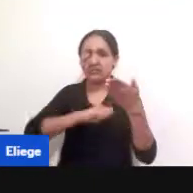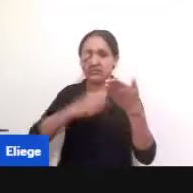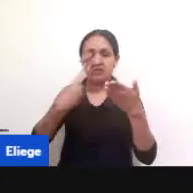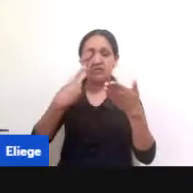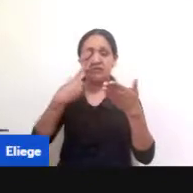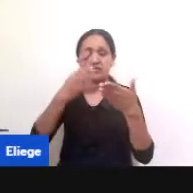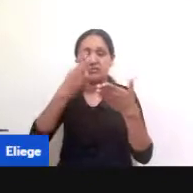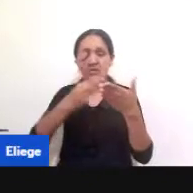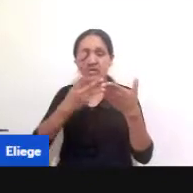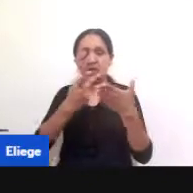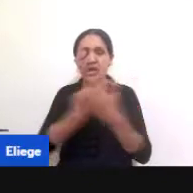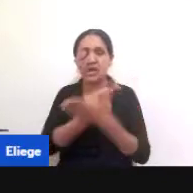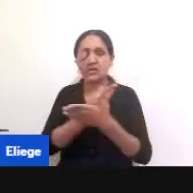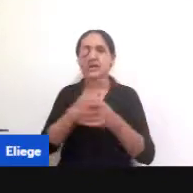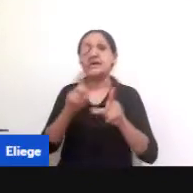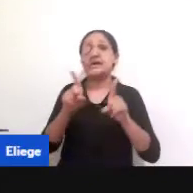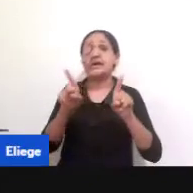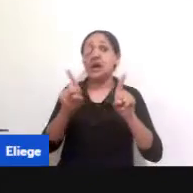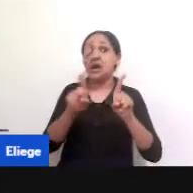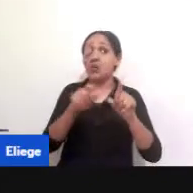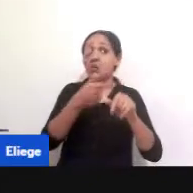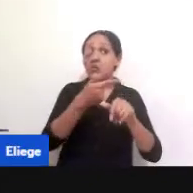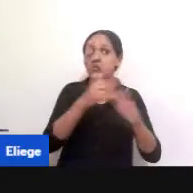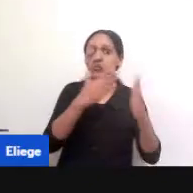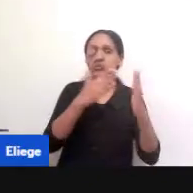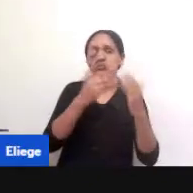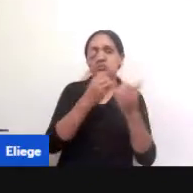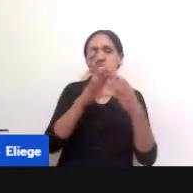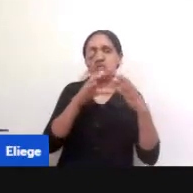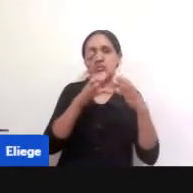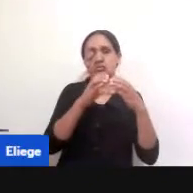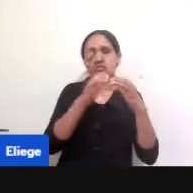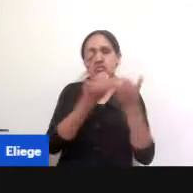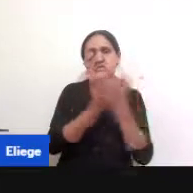alunos que estão na escola. Próximo slide.